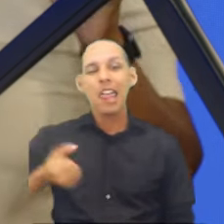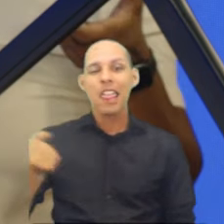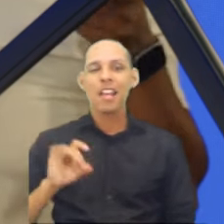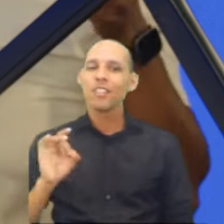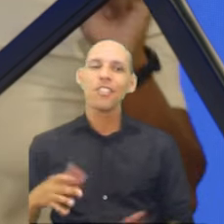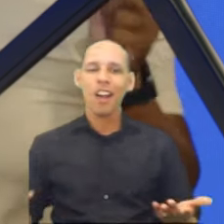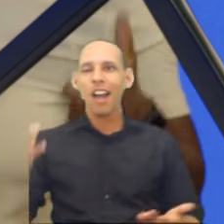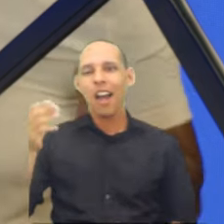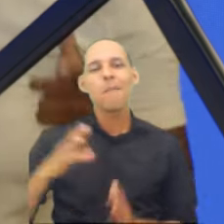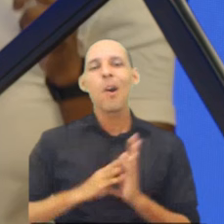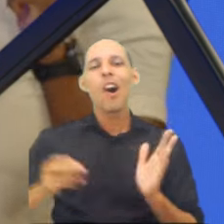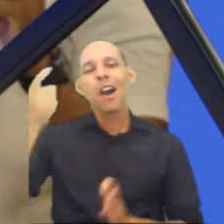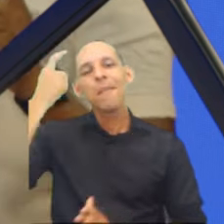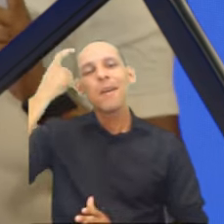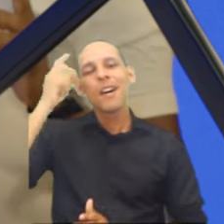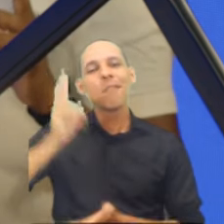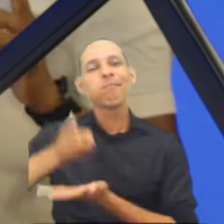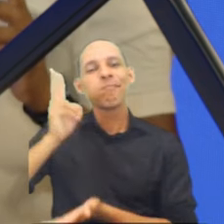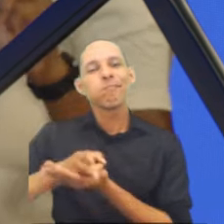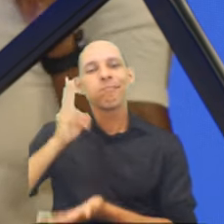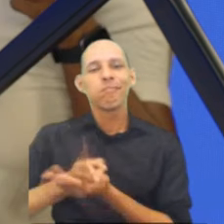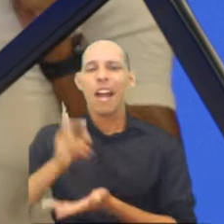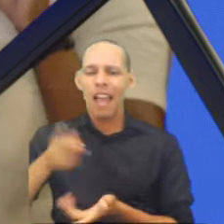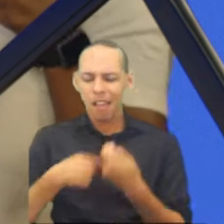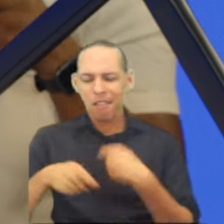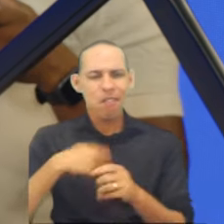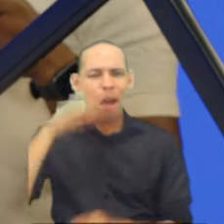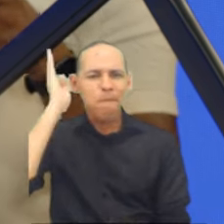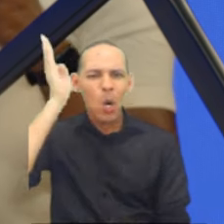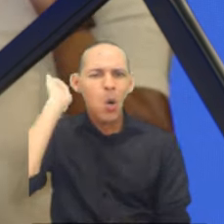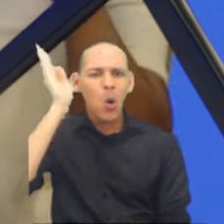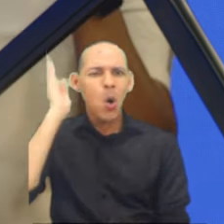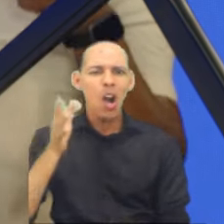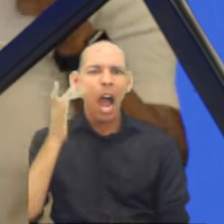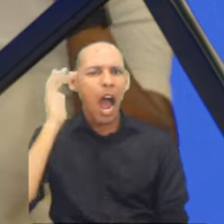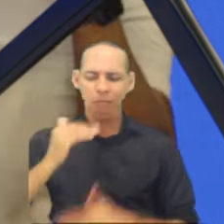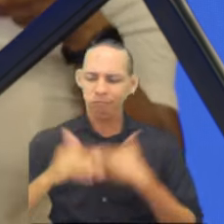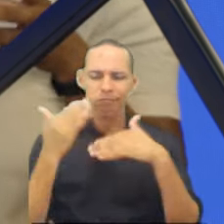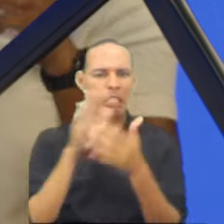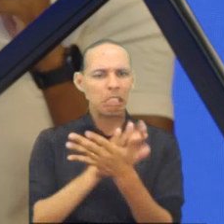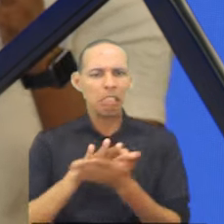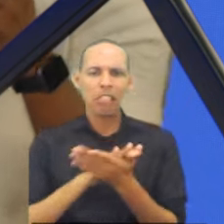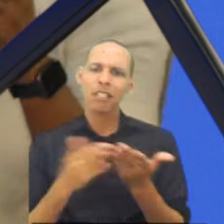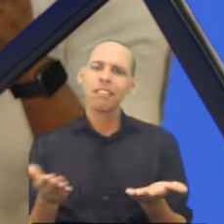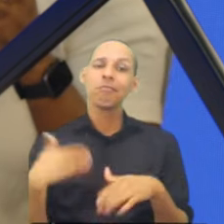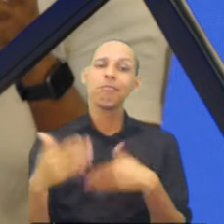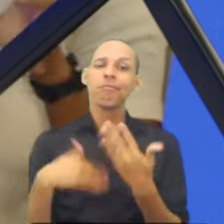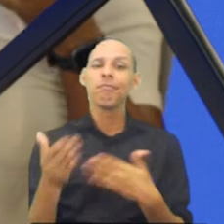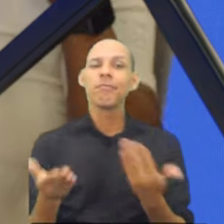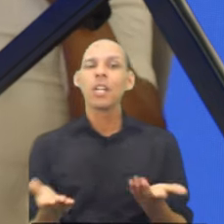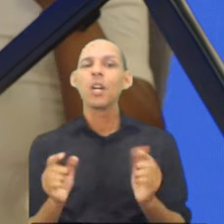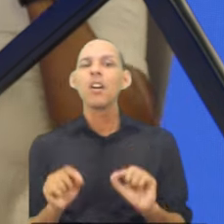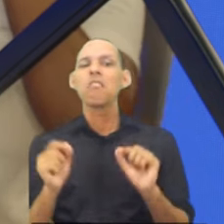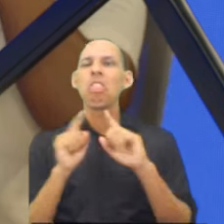modelo mental da república do café com leite e é um modelo econômico burro modelo econômico de pensar que não avança E aí